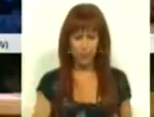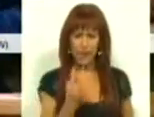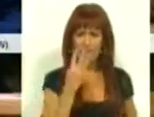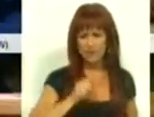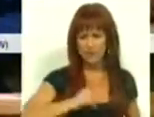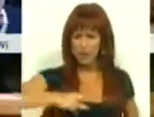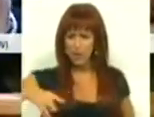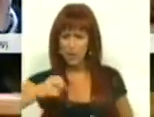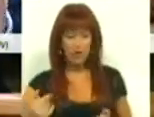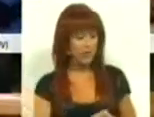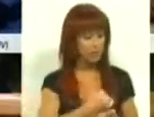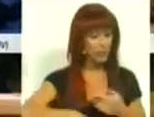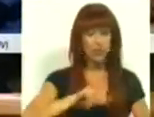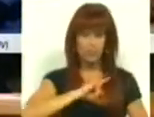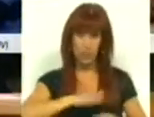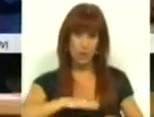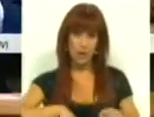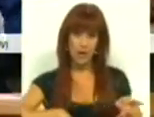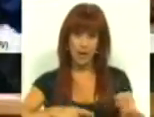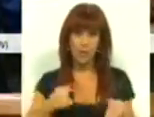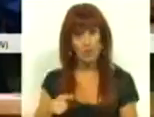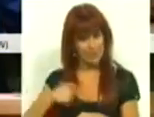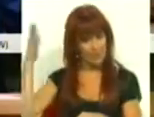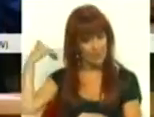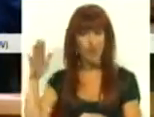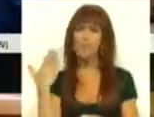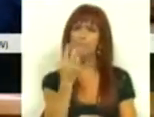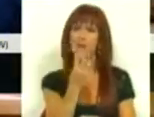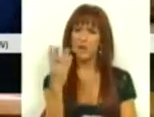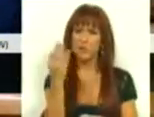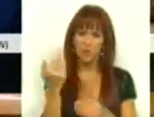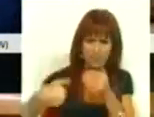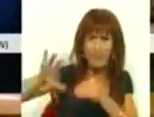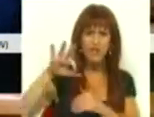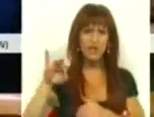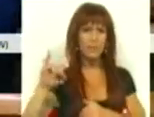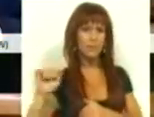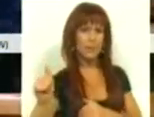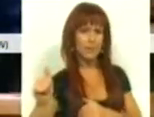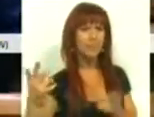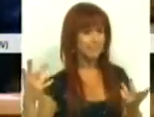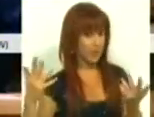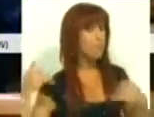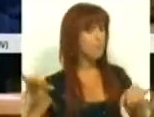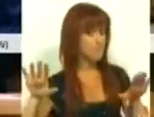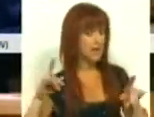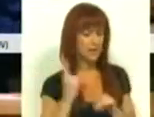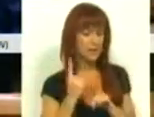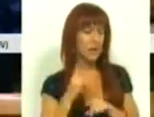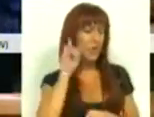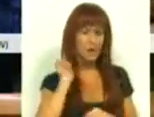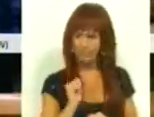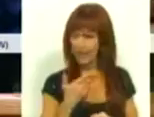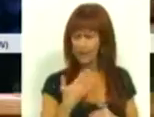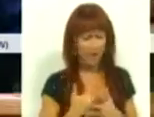3 mil milhões de euros em receitas de privatizações. À época, mais de 3% do produto. Mesmo assim, o valor